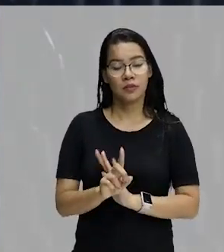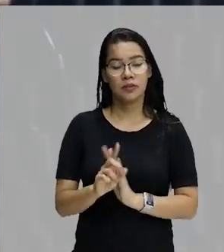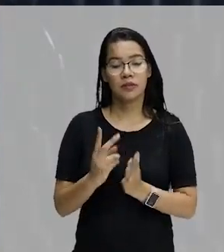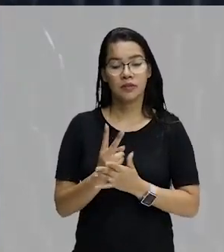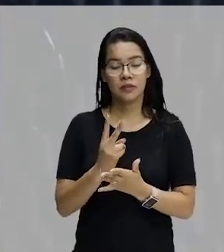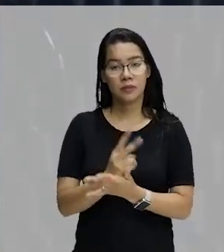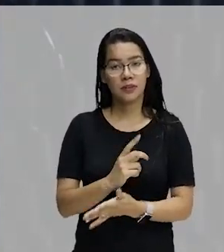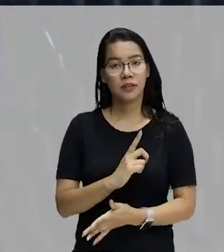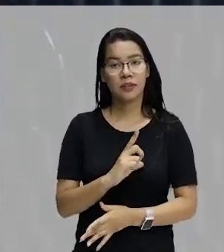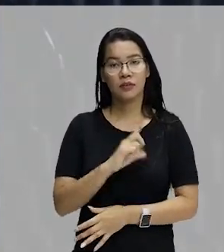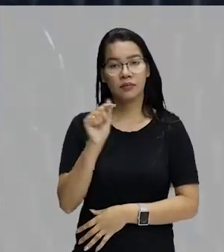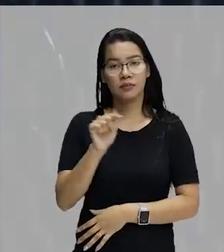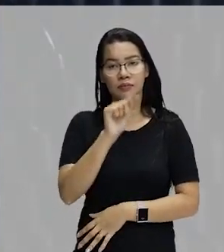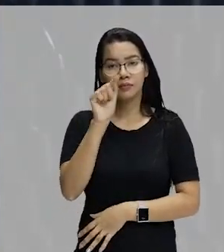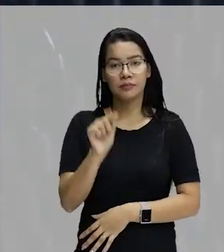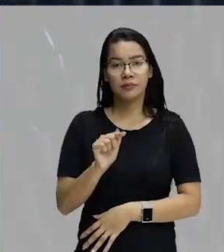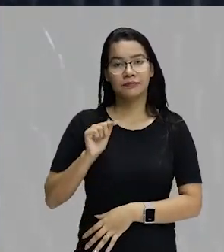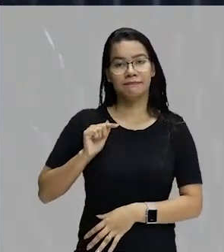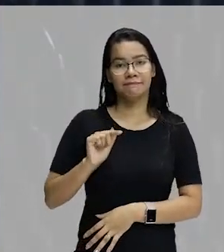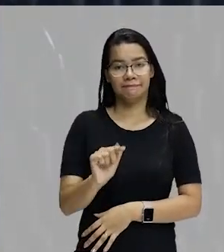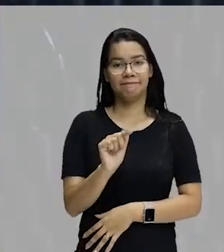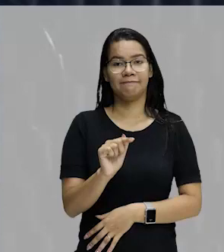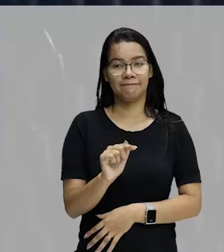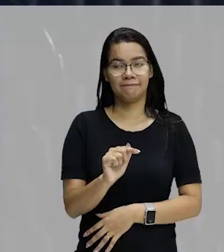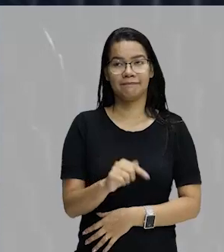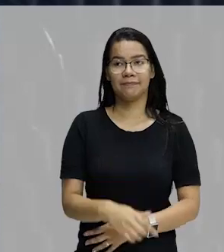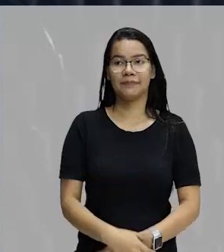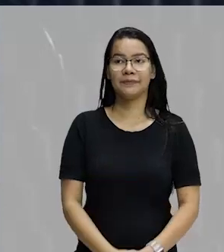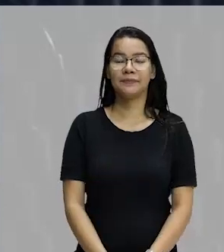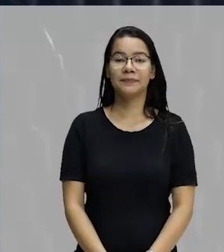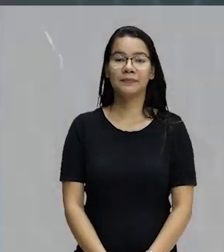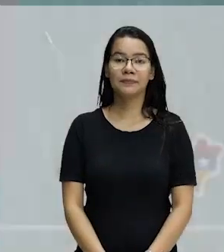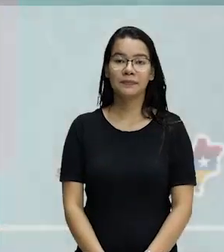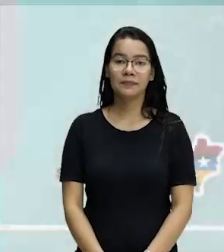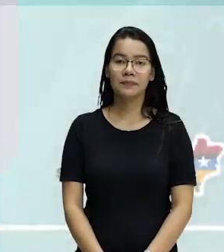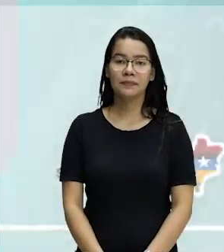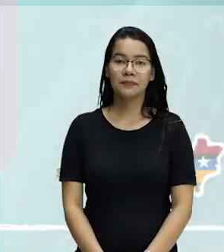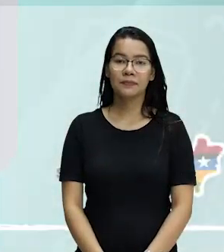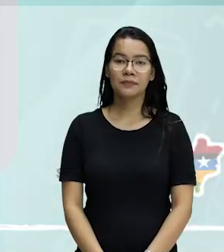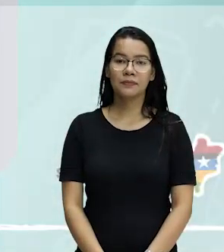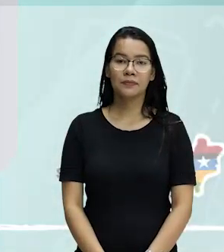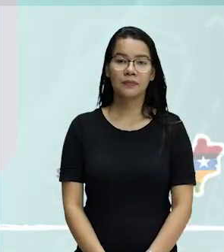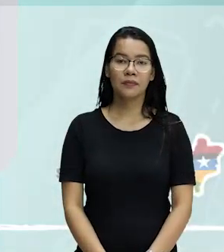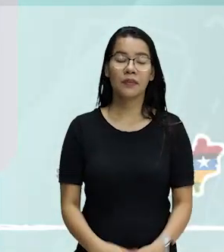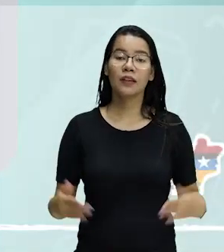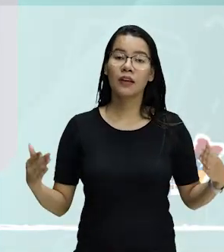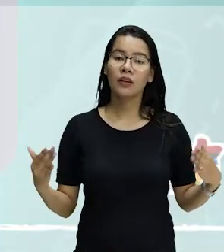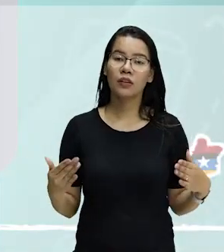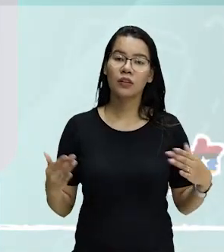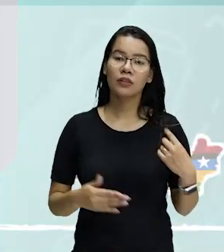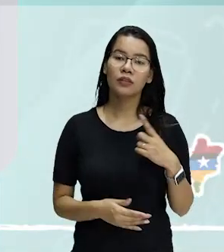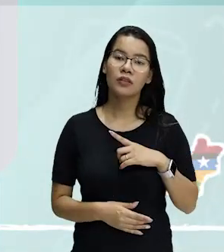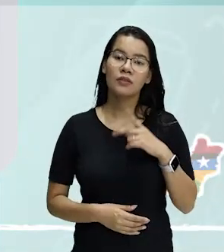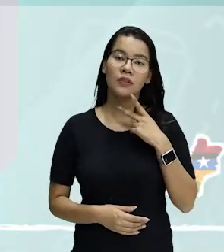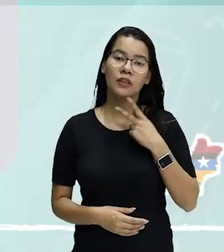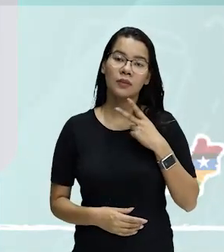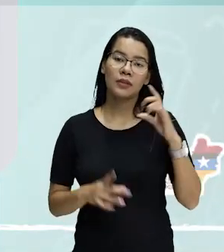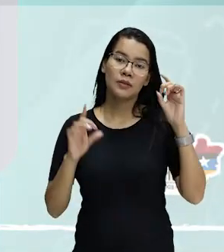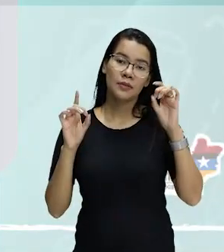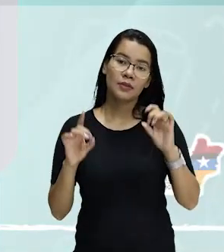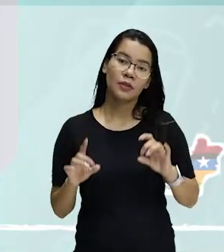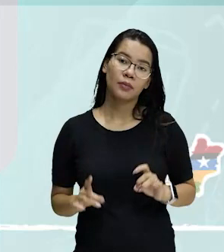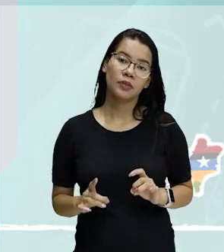ter o ponto de interrogação no final, assim como em língua portuguesa. Agora nós vamos falar especificamente